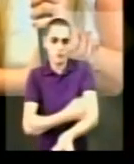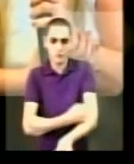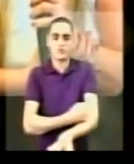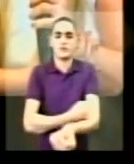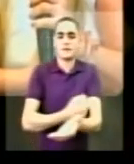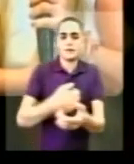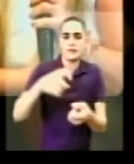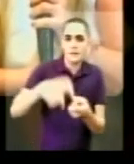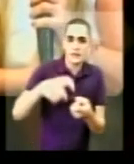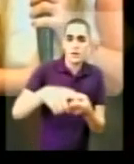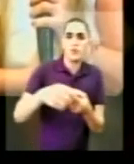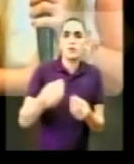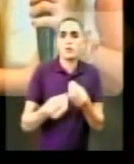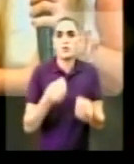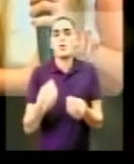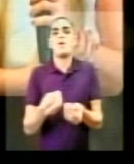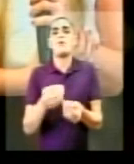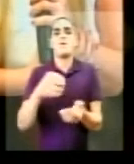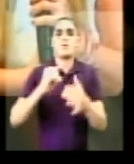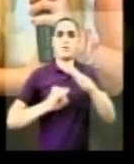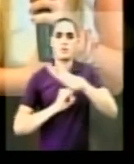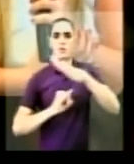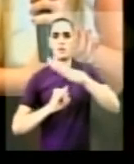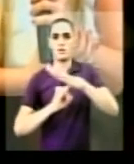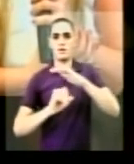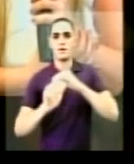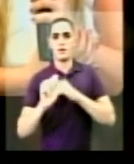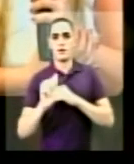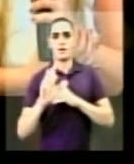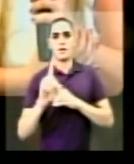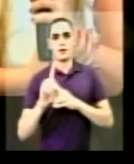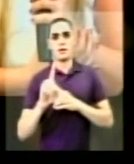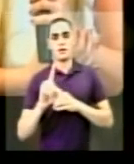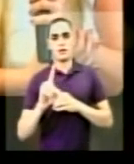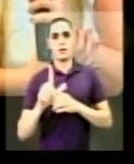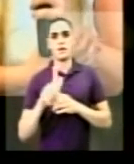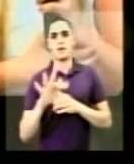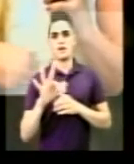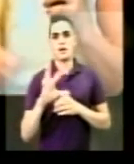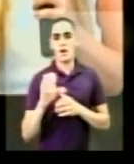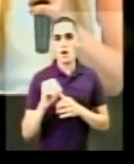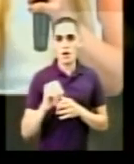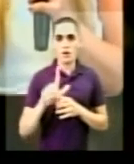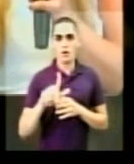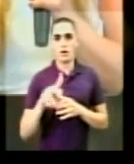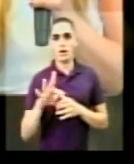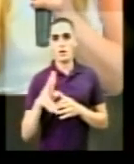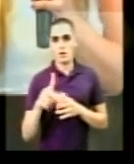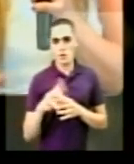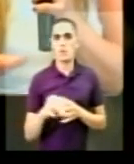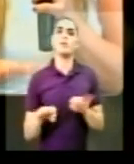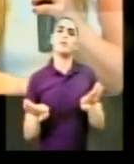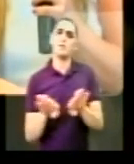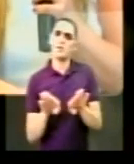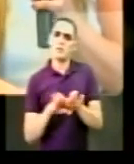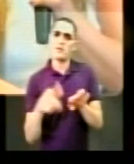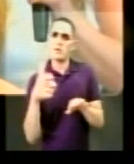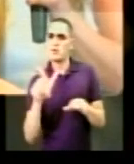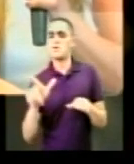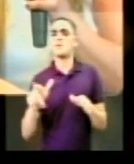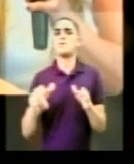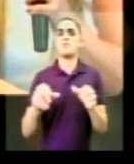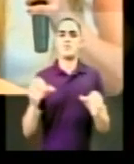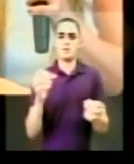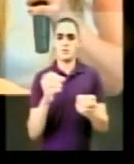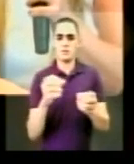com o laboratório de virologia da FAMERP, ou o laboratório do HB, da FUNFARM. E esses exames,